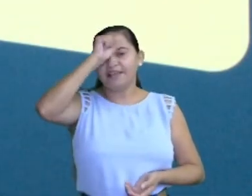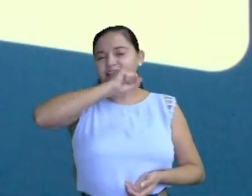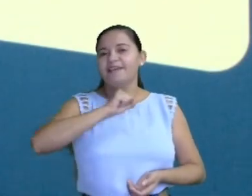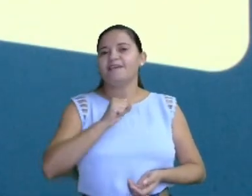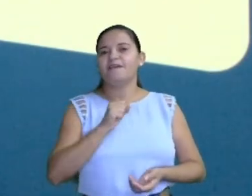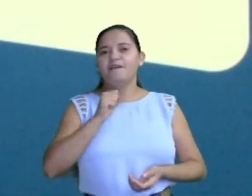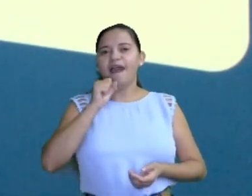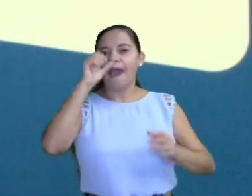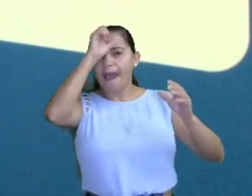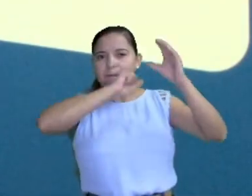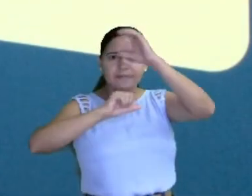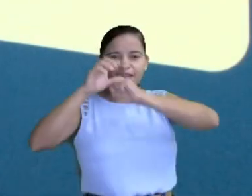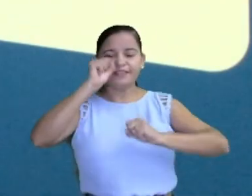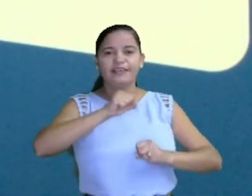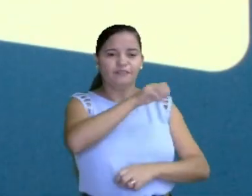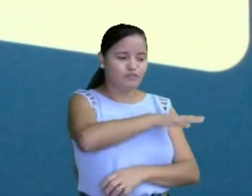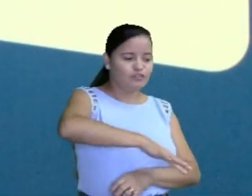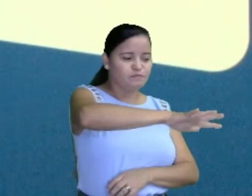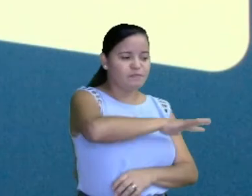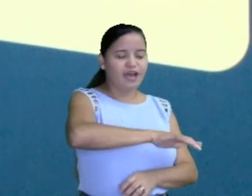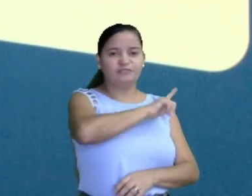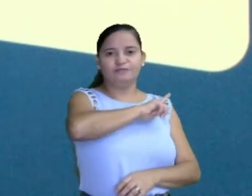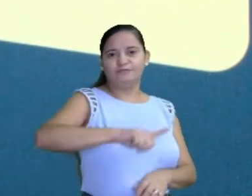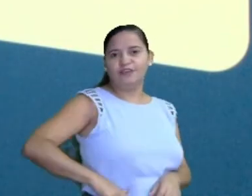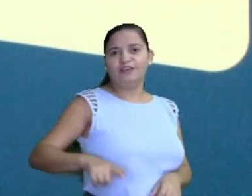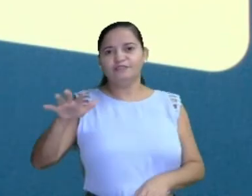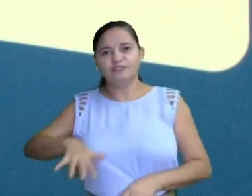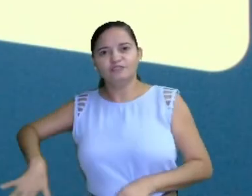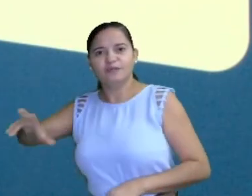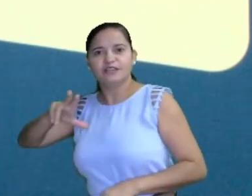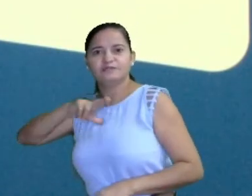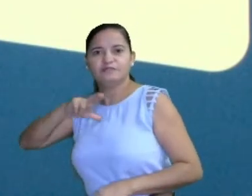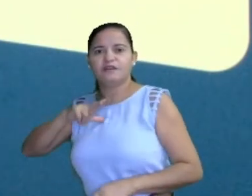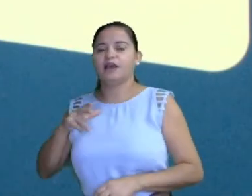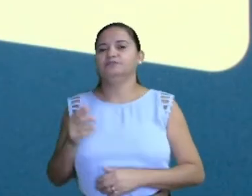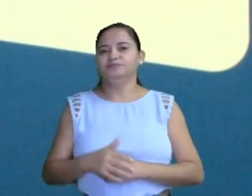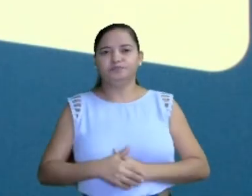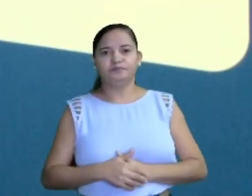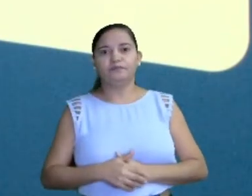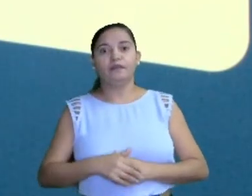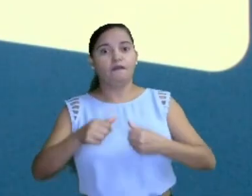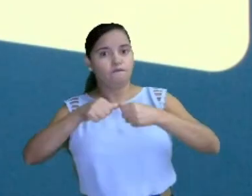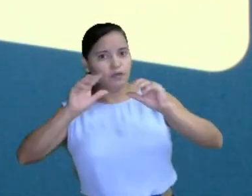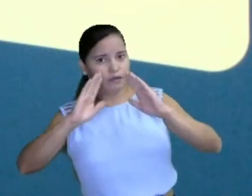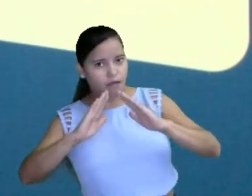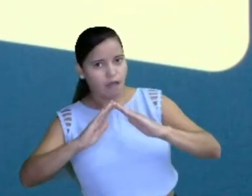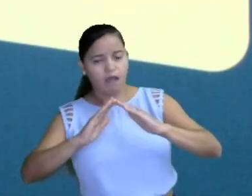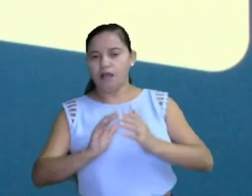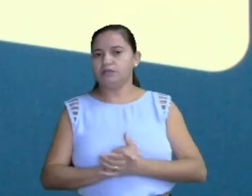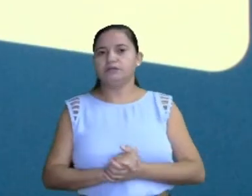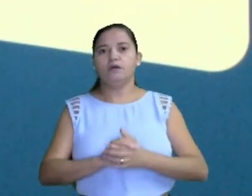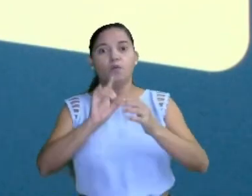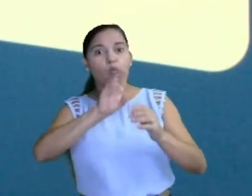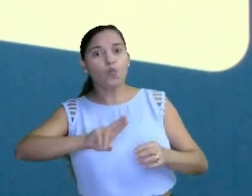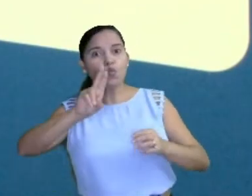identificar os espaços dentro da sua cidade. E mais uma vez, gente, fique em casa, não aglomera,